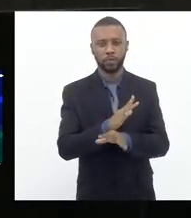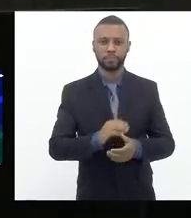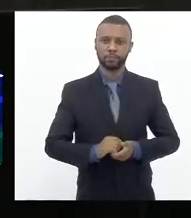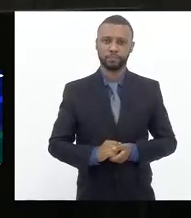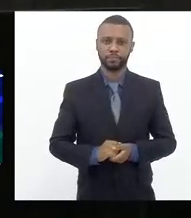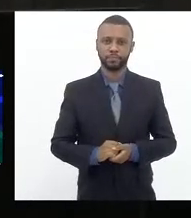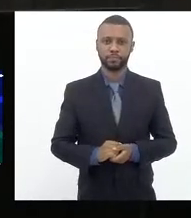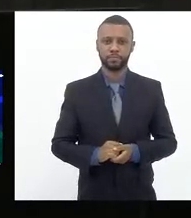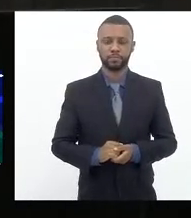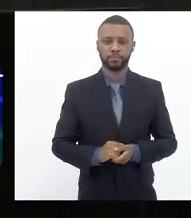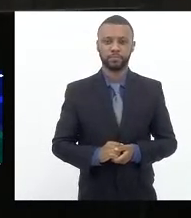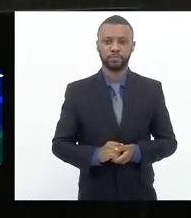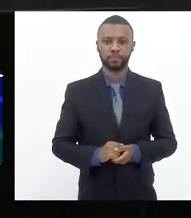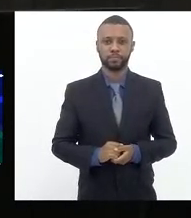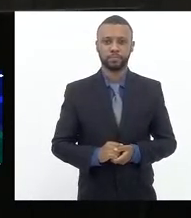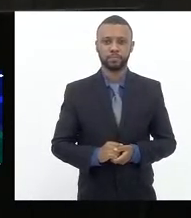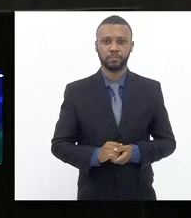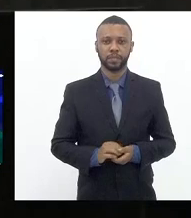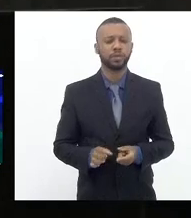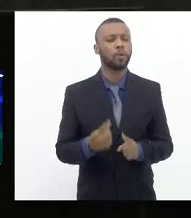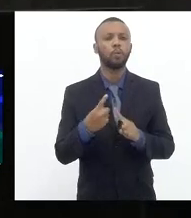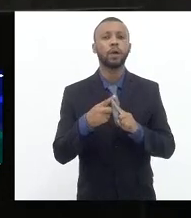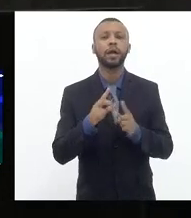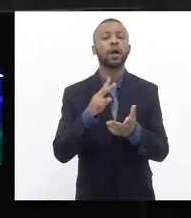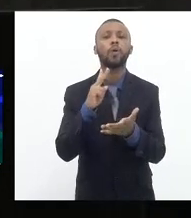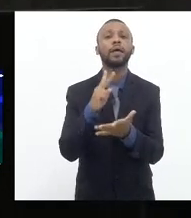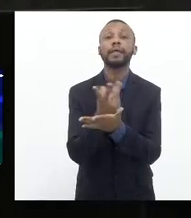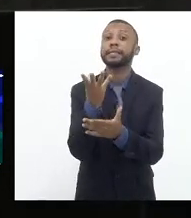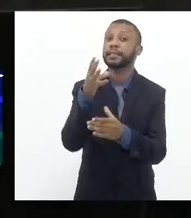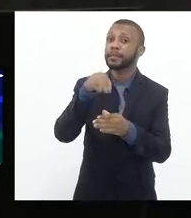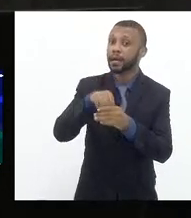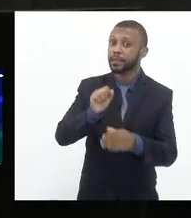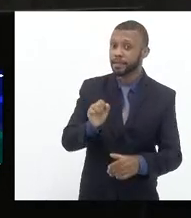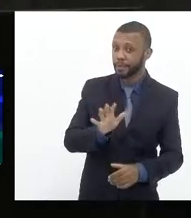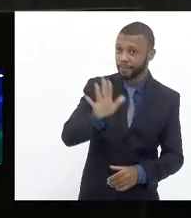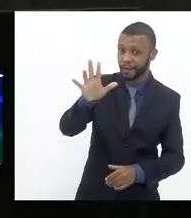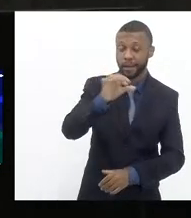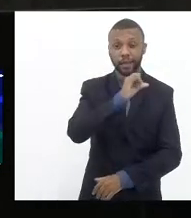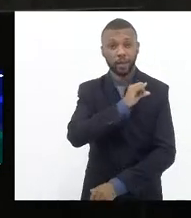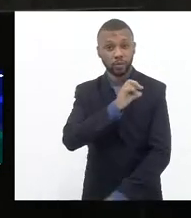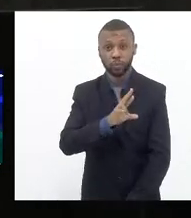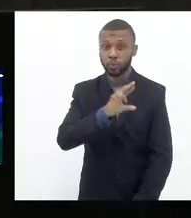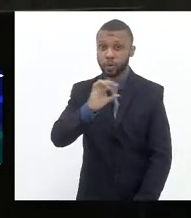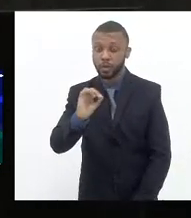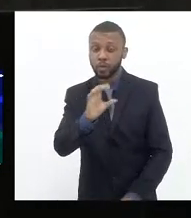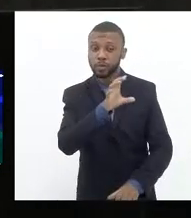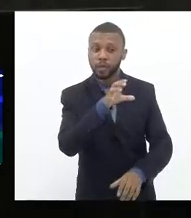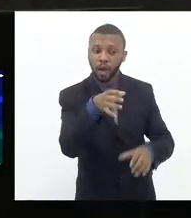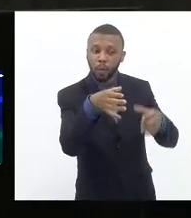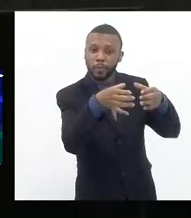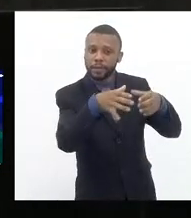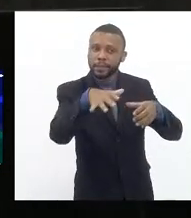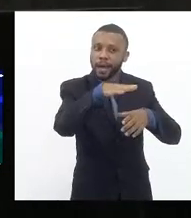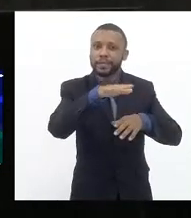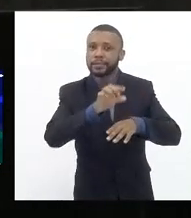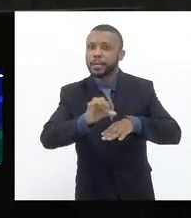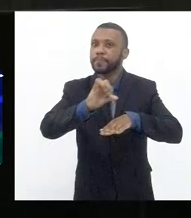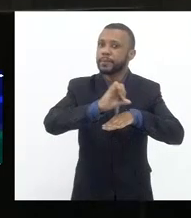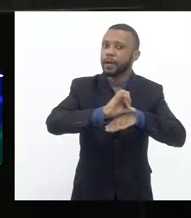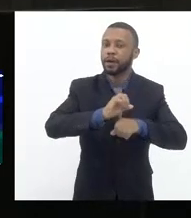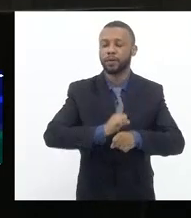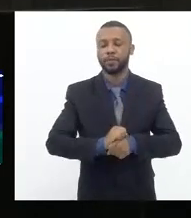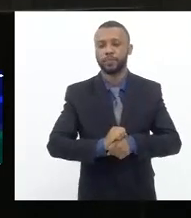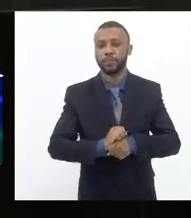Isso porque, nas favelas do estado do Rio de Janeiro, principalmente nas comunidades da capital,